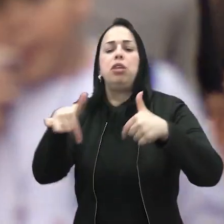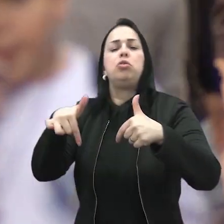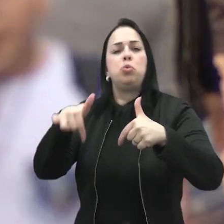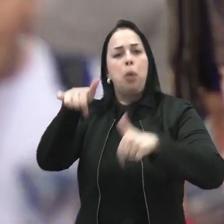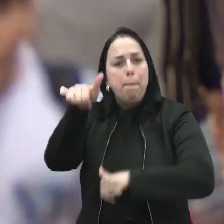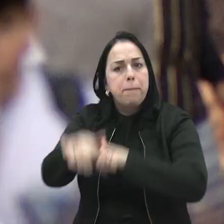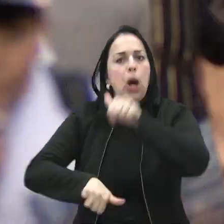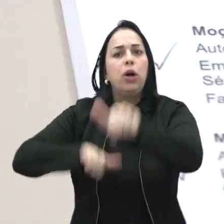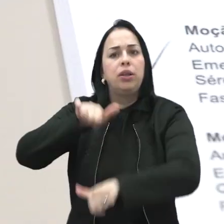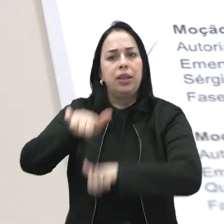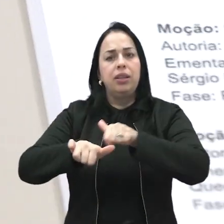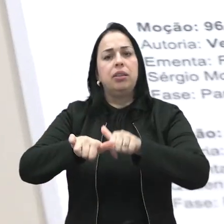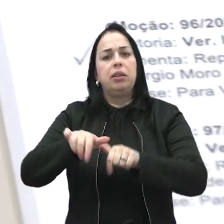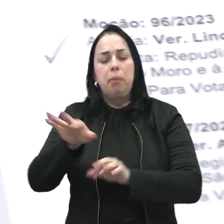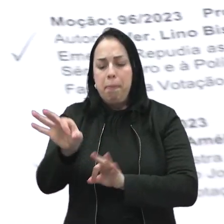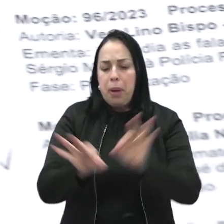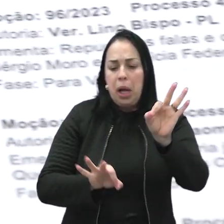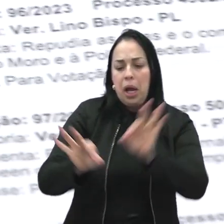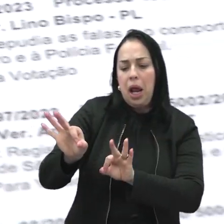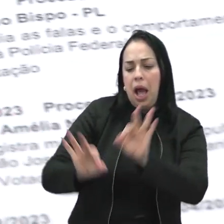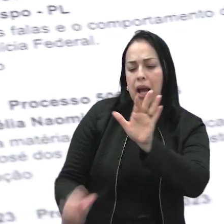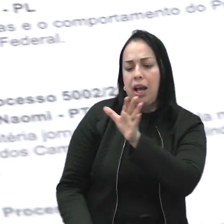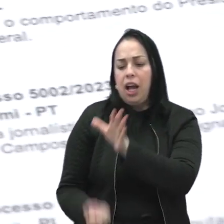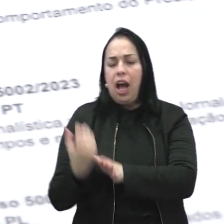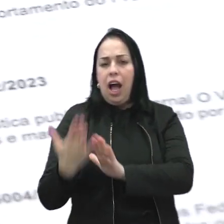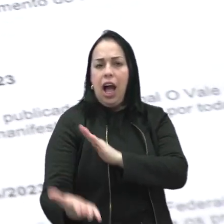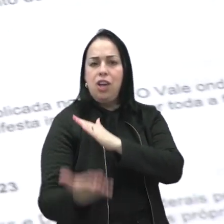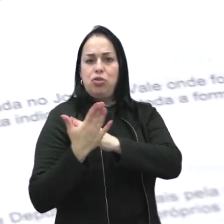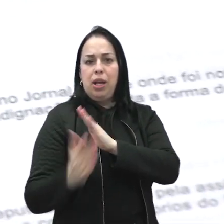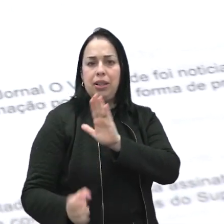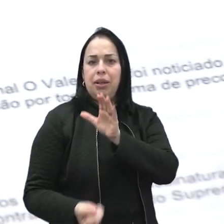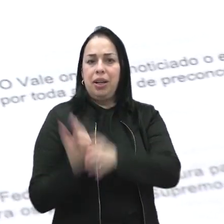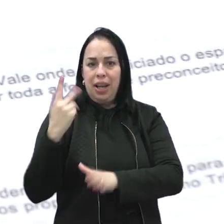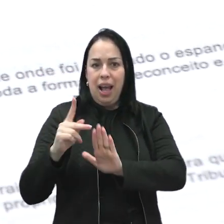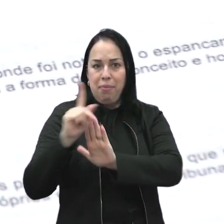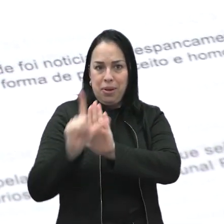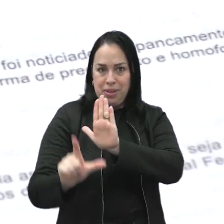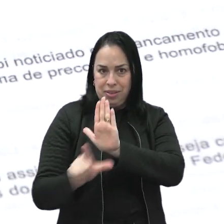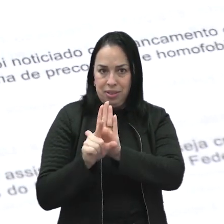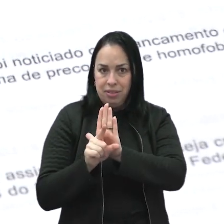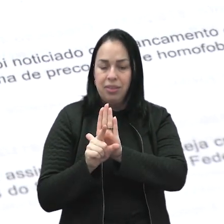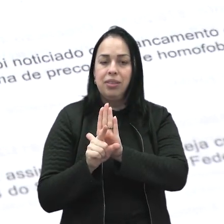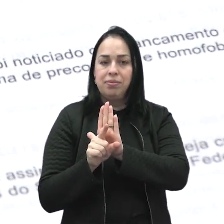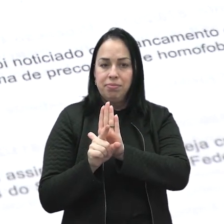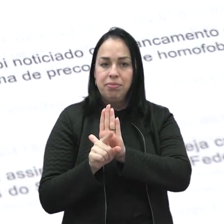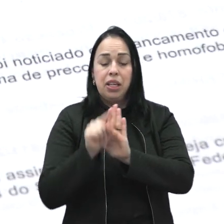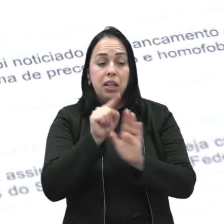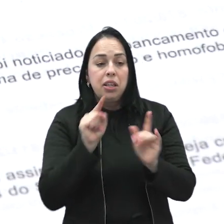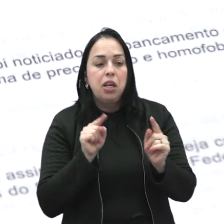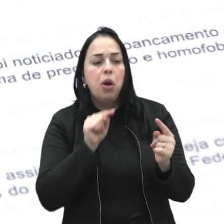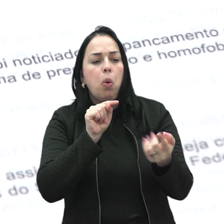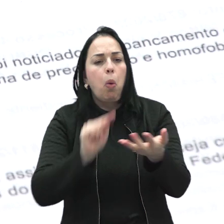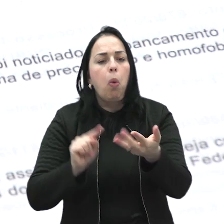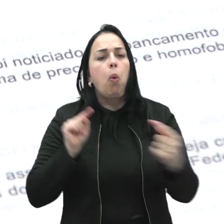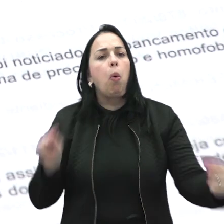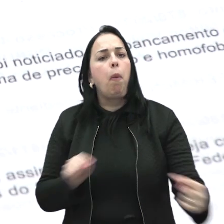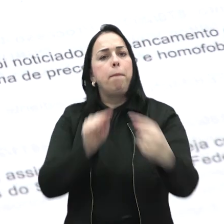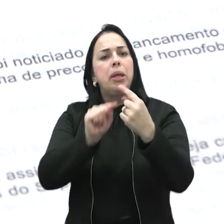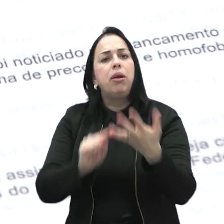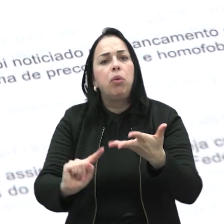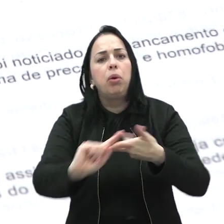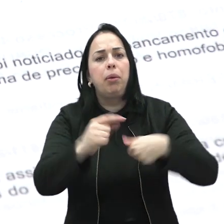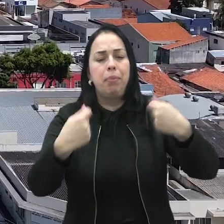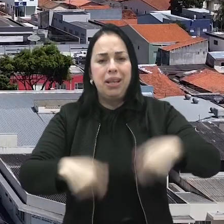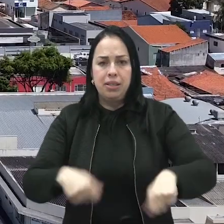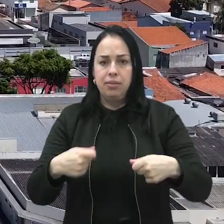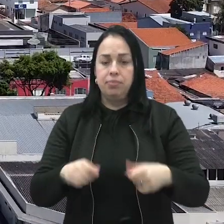de mudança, a formulação e criação de leis fora das câmaras legislativas e que atende aos anseios da